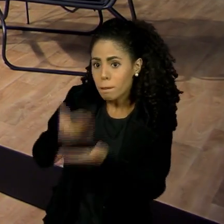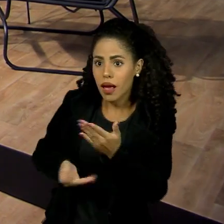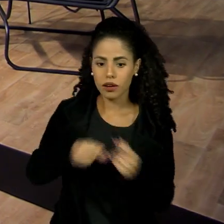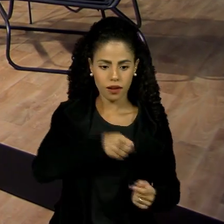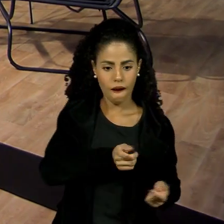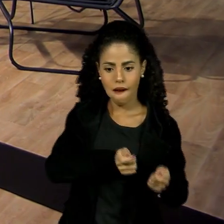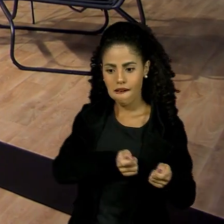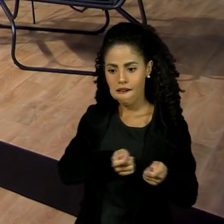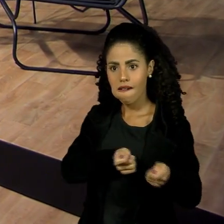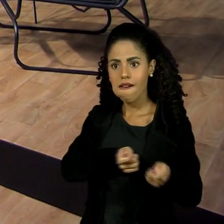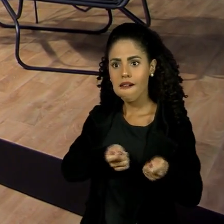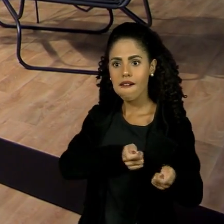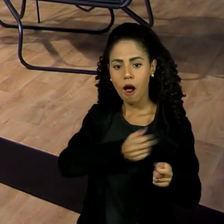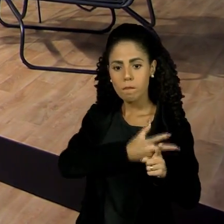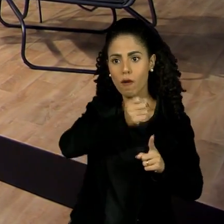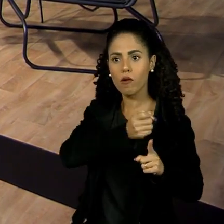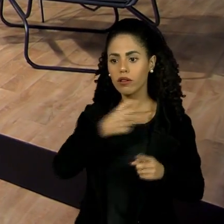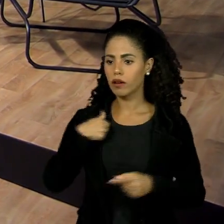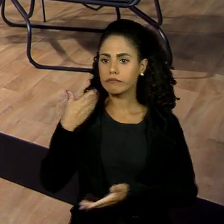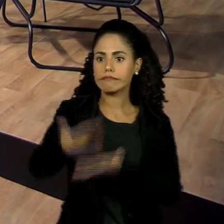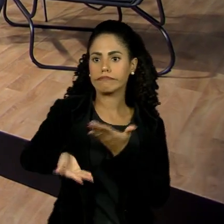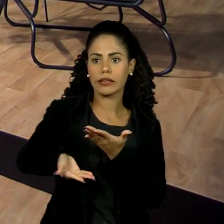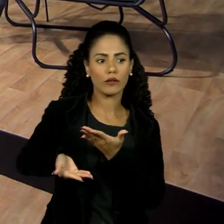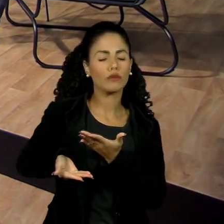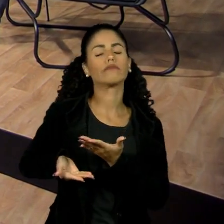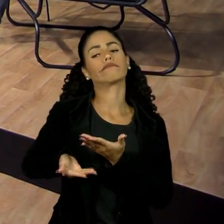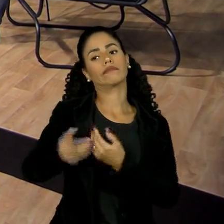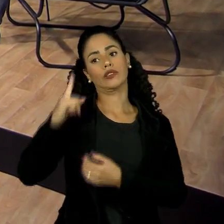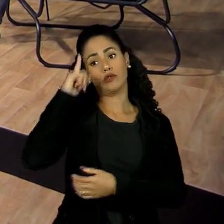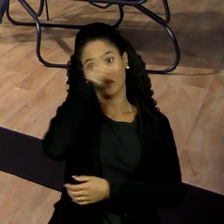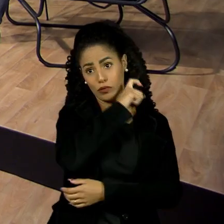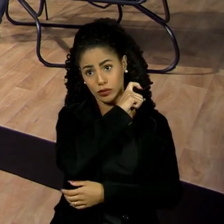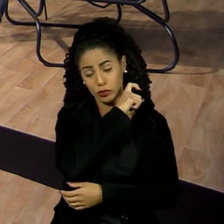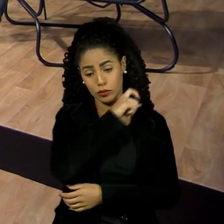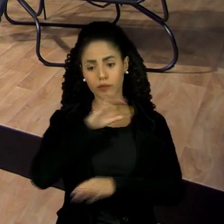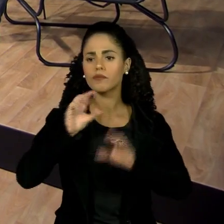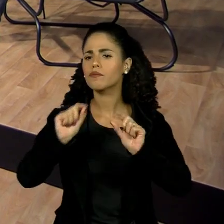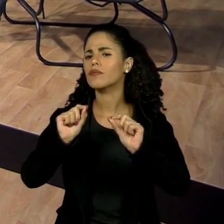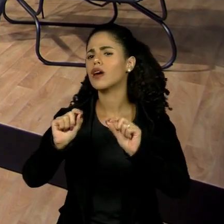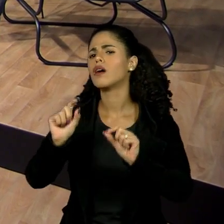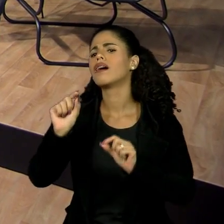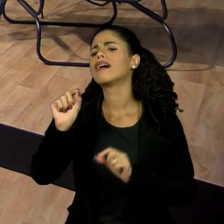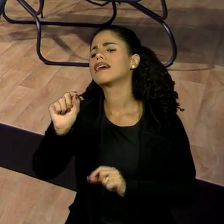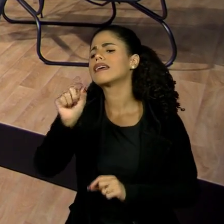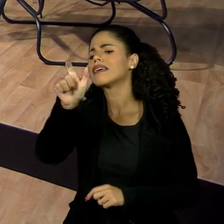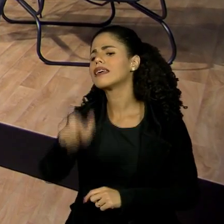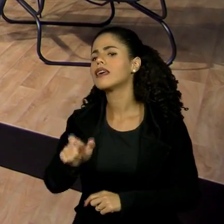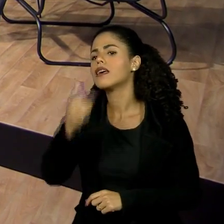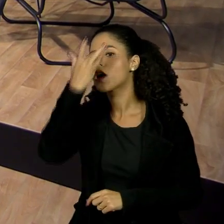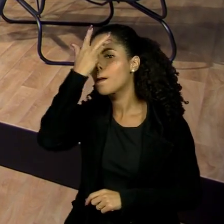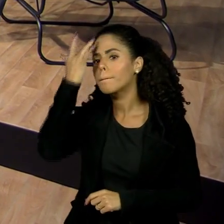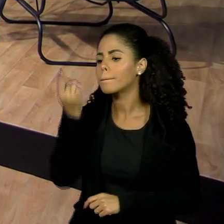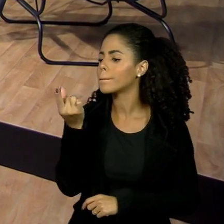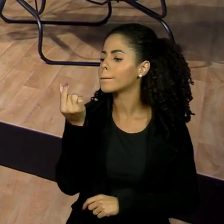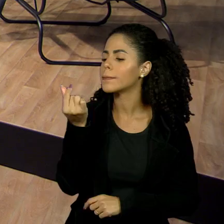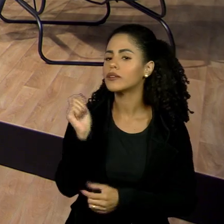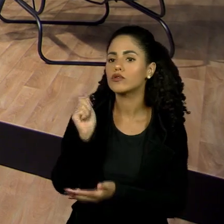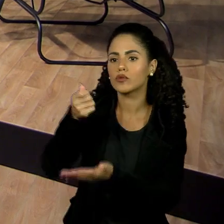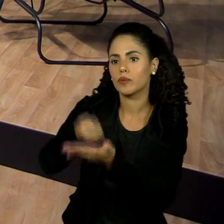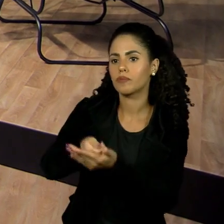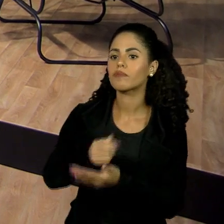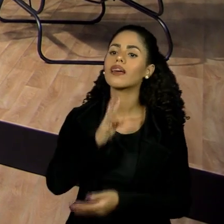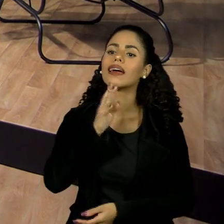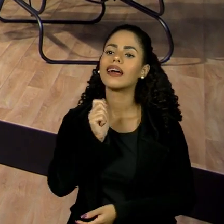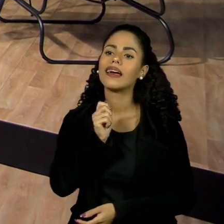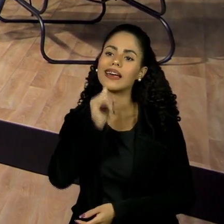pensar. Agora no Brasil, quem quiser pode apostar. Eu quero saber quem é que está apostando na quarta-feira